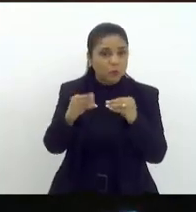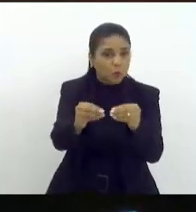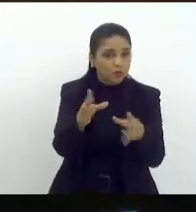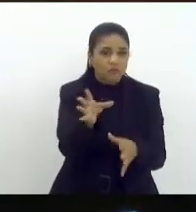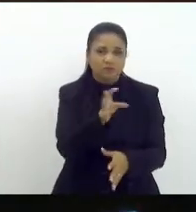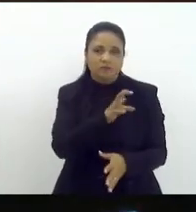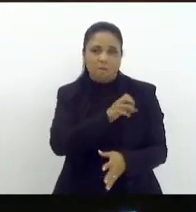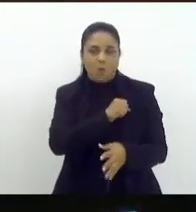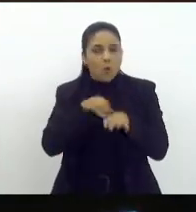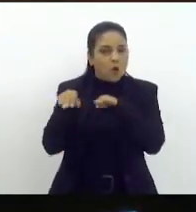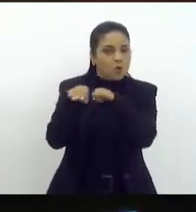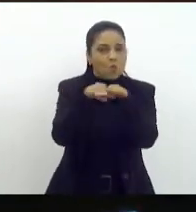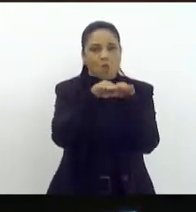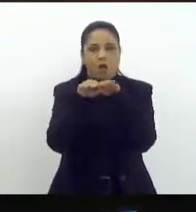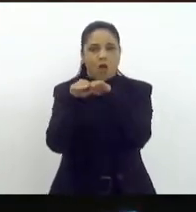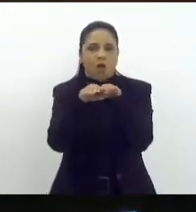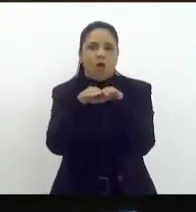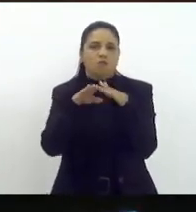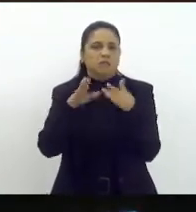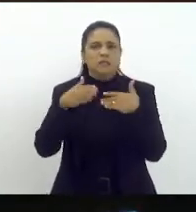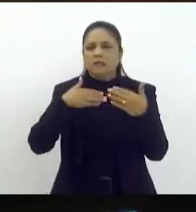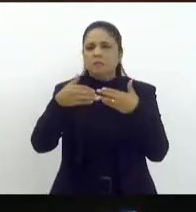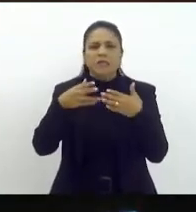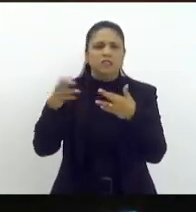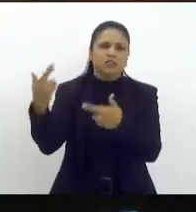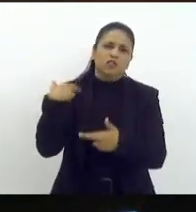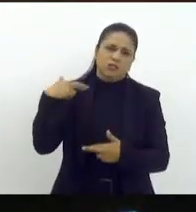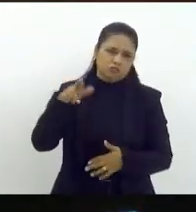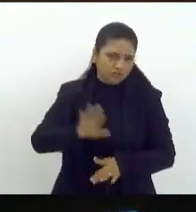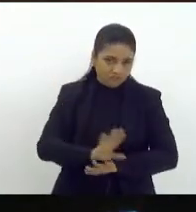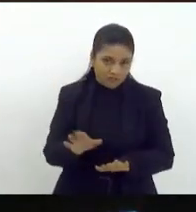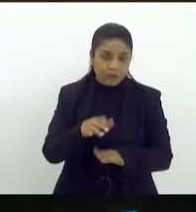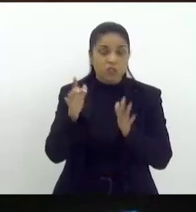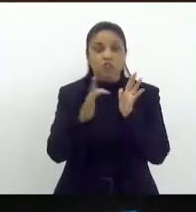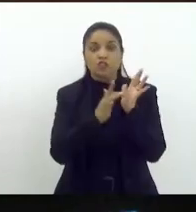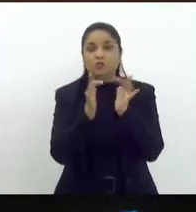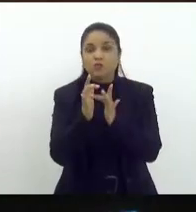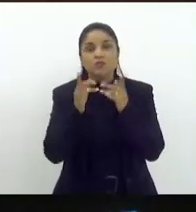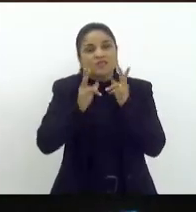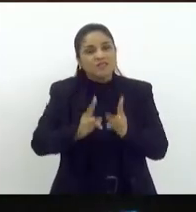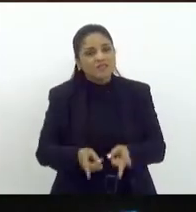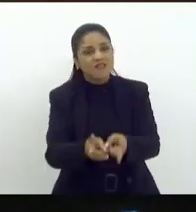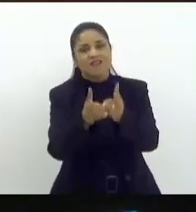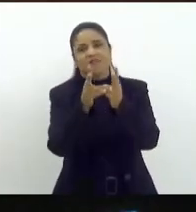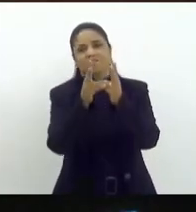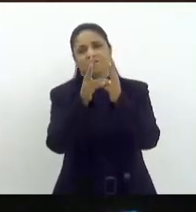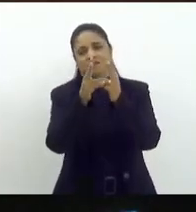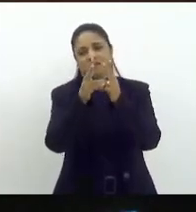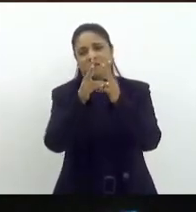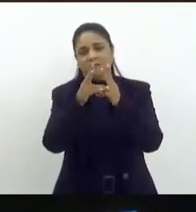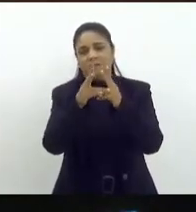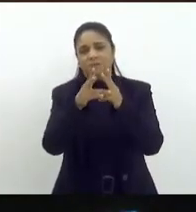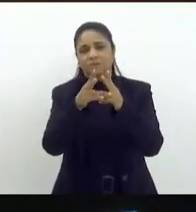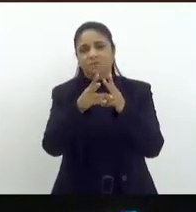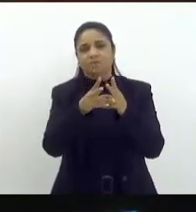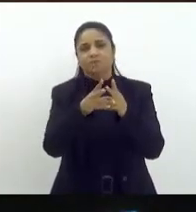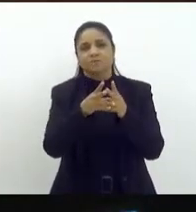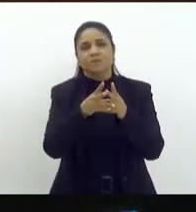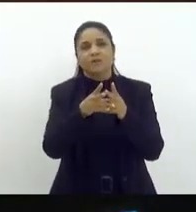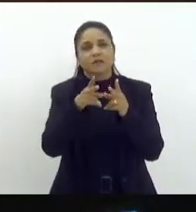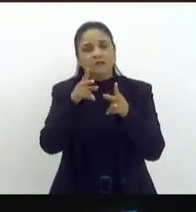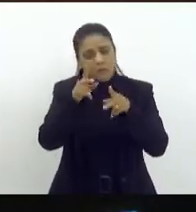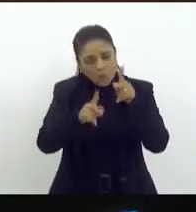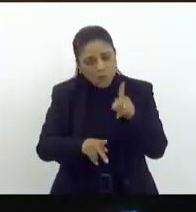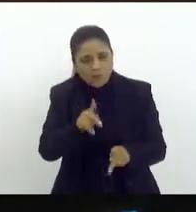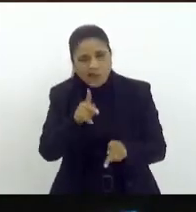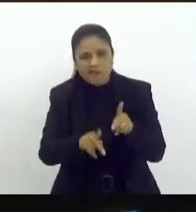dos seus créditos religiosos Jesus sempre esteve muito ao lado o Senhor Jesus sempre esteve muito ao lado da